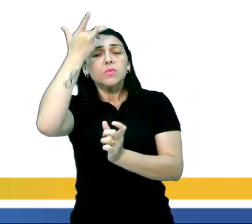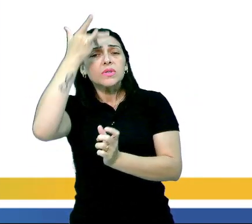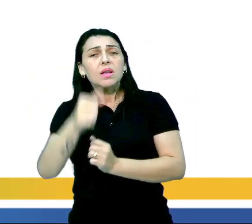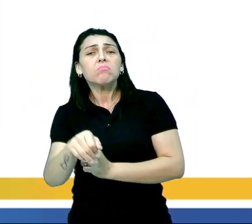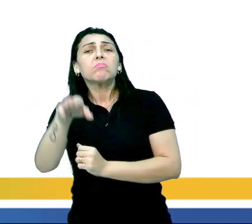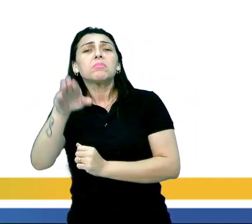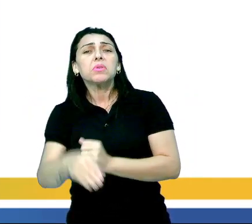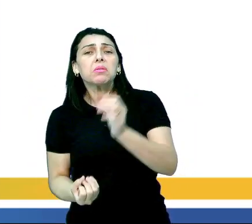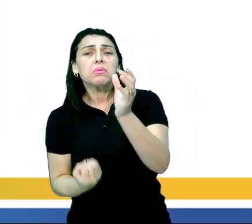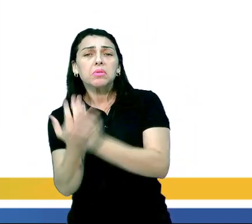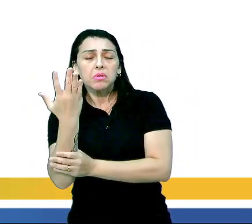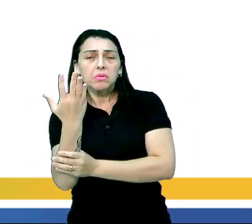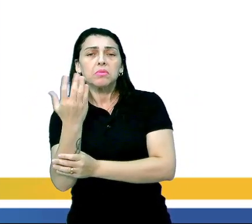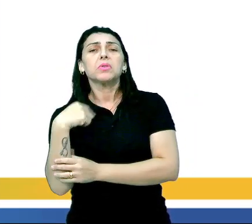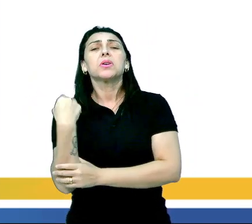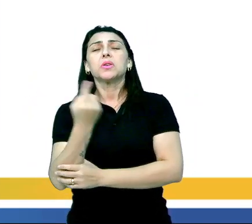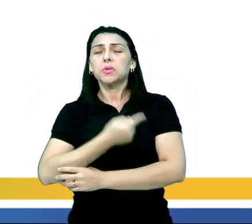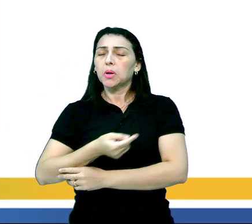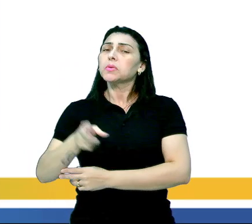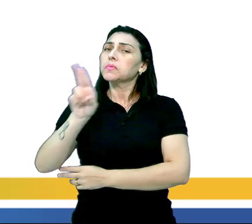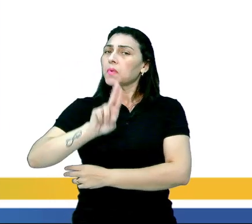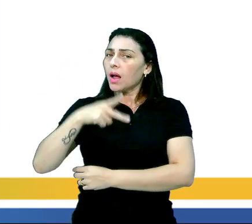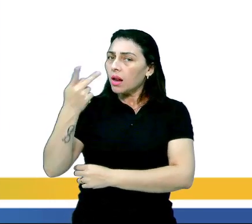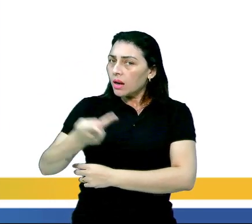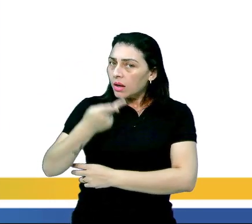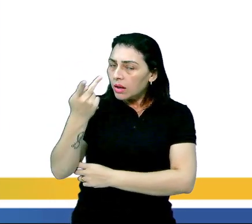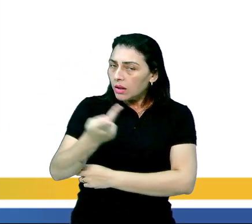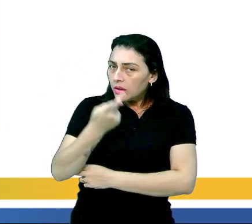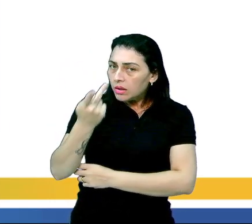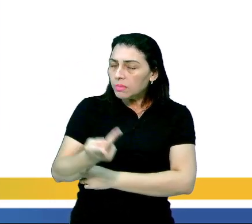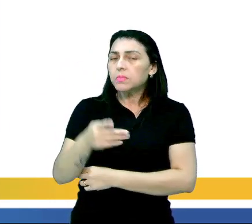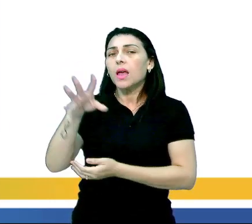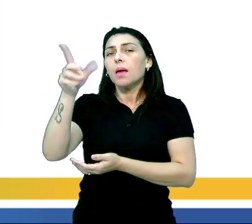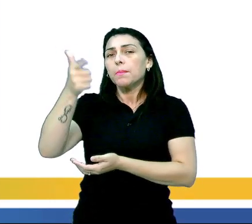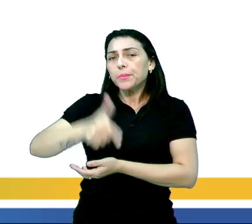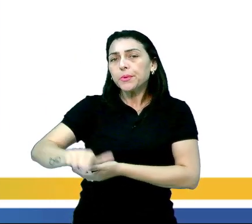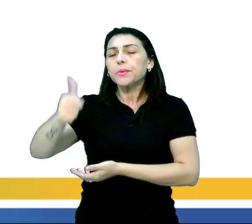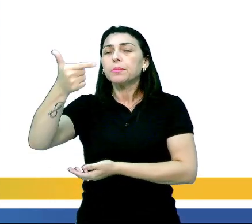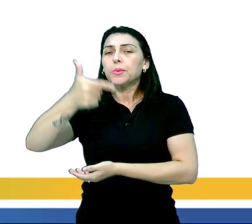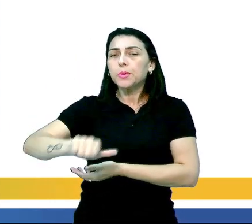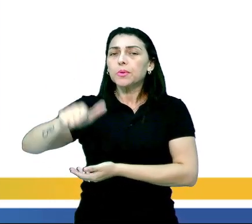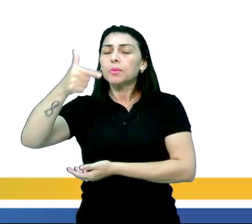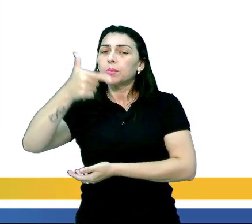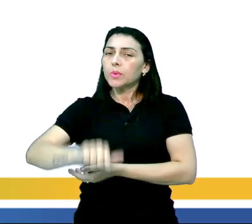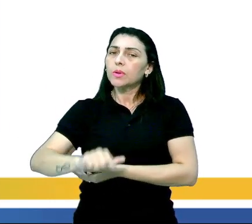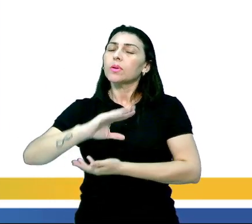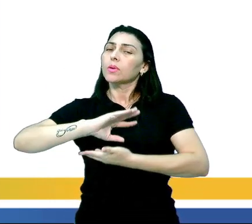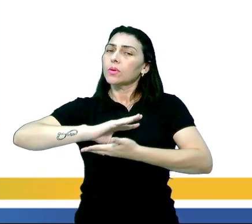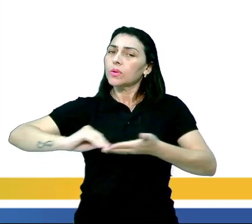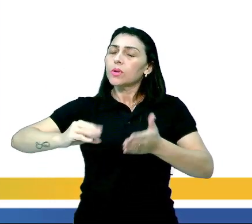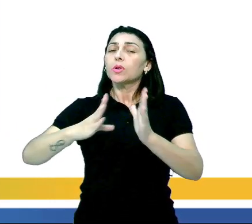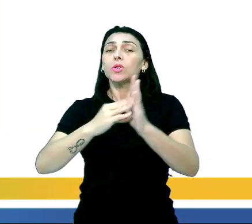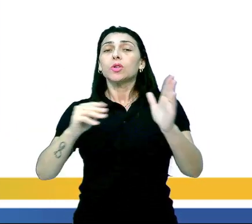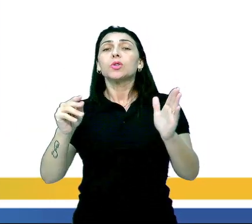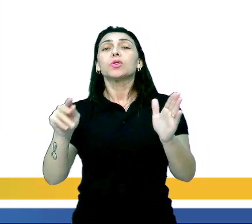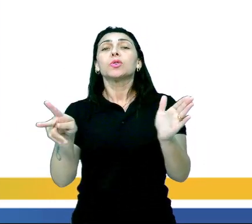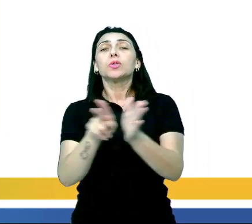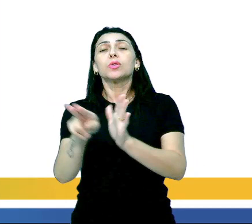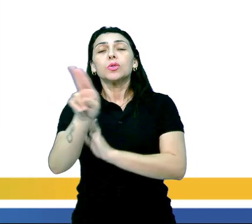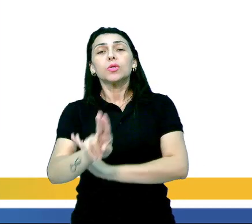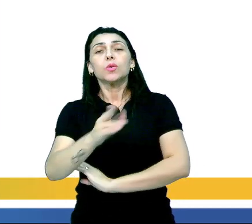sabe quem criou e a gente fica, de certo modo, repetindo. Se torna uma coisa de uso